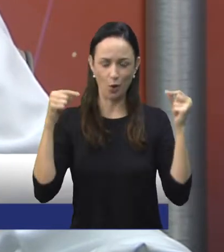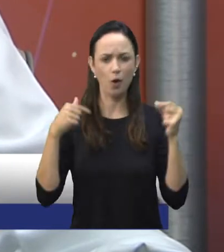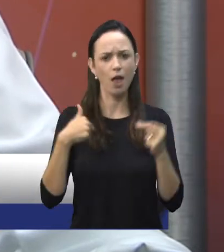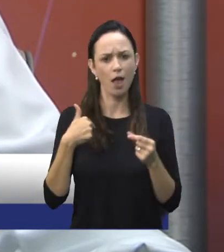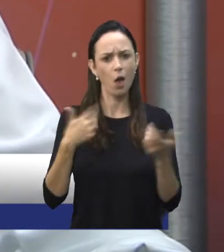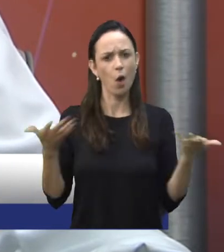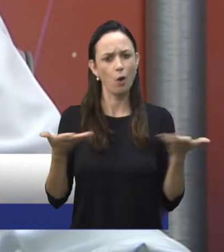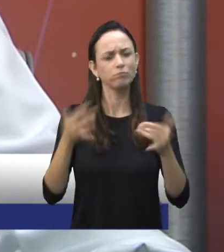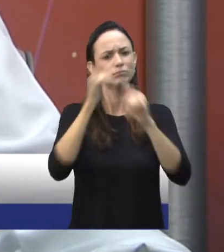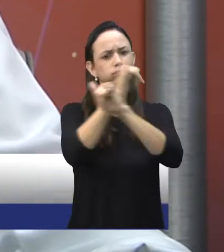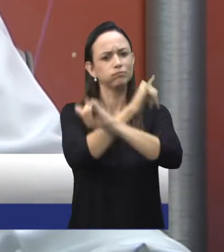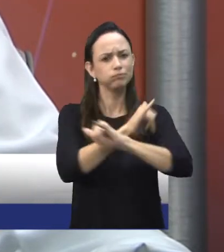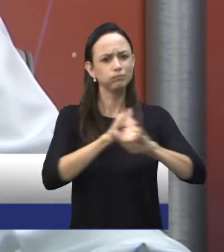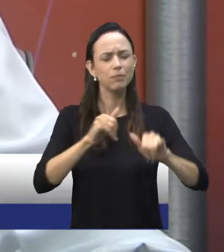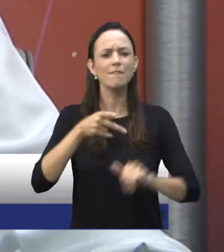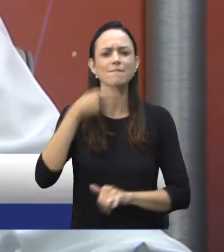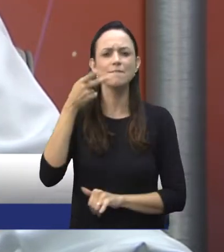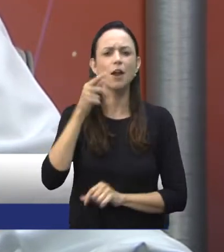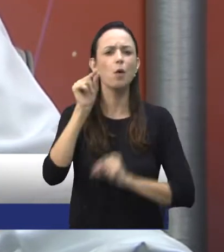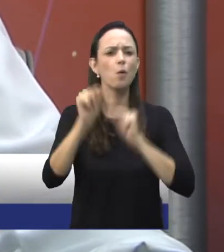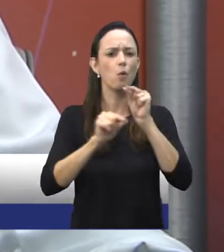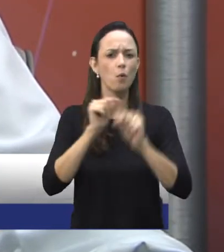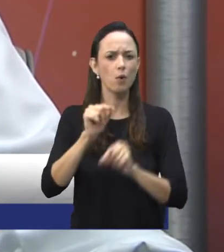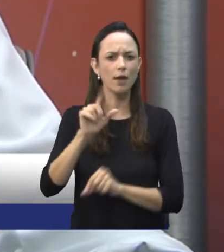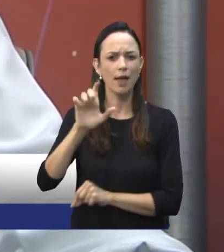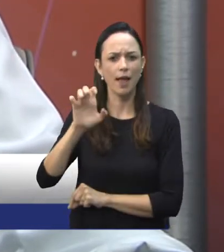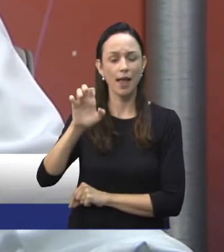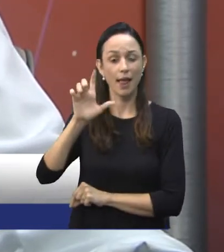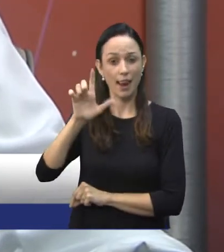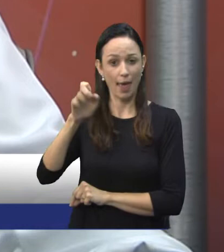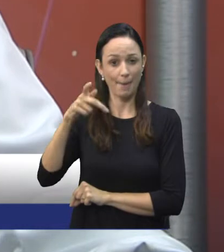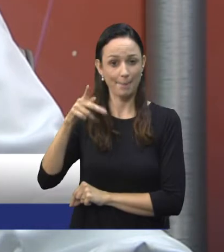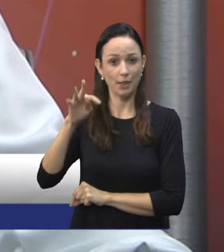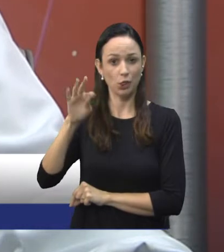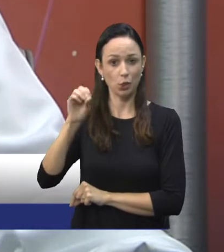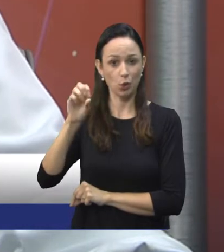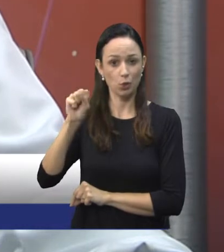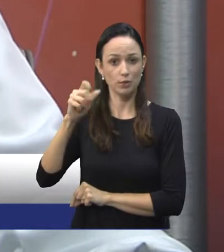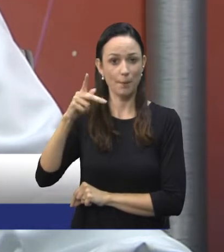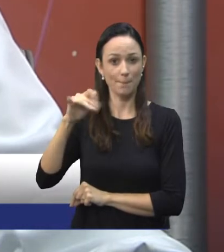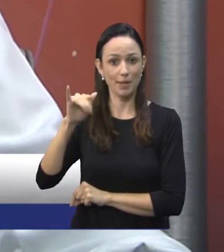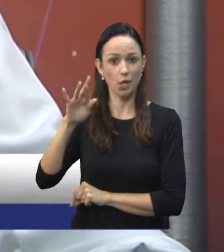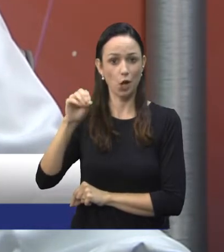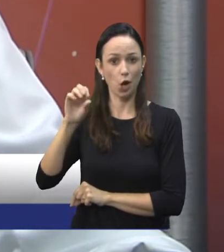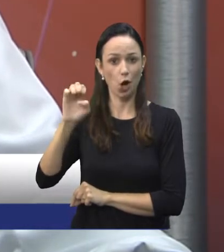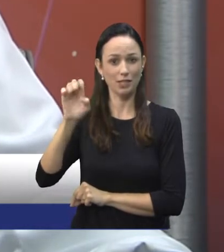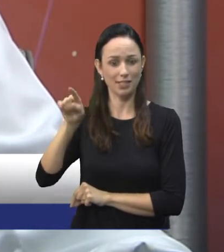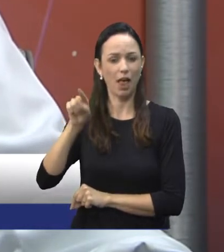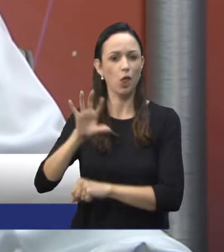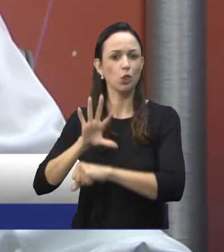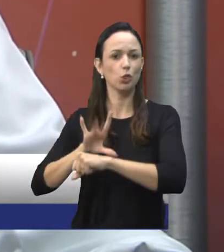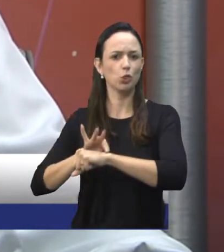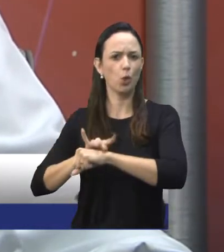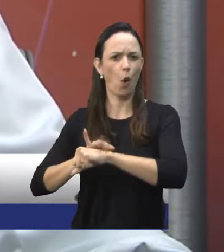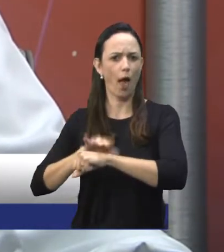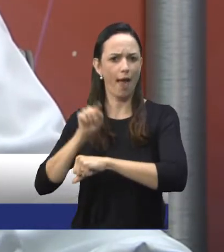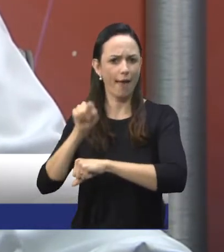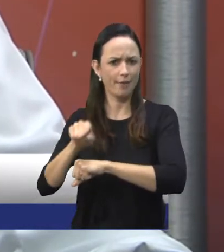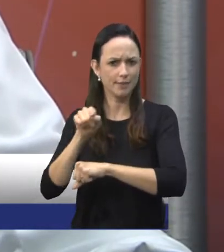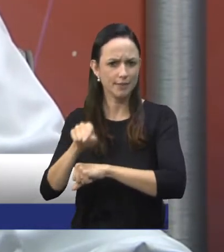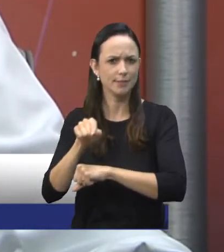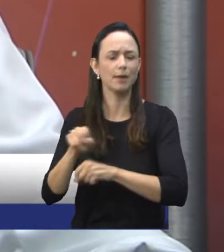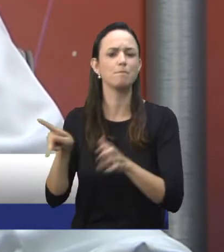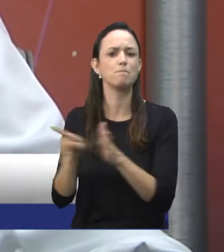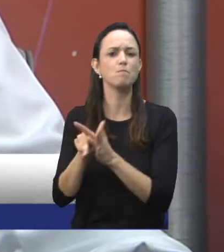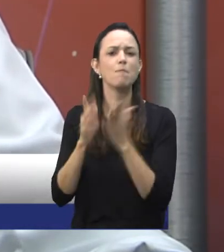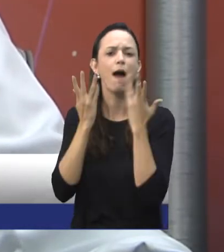vim hoje falar para vocês um pouquinho sobre a leptospirose. A leptospirose, ela é uma doença,